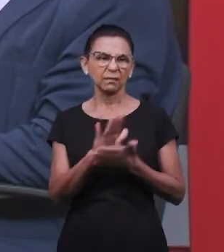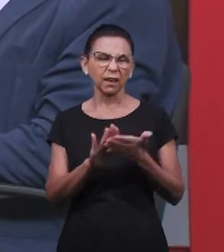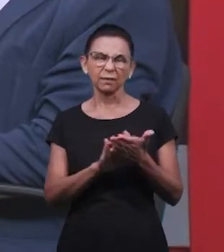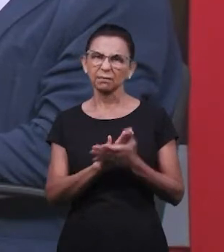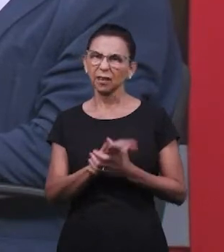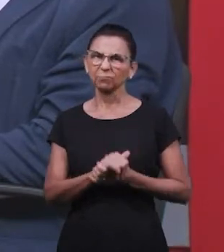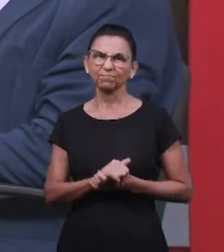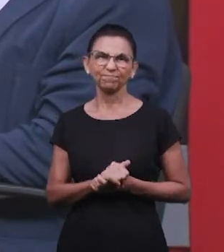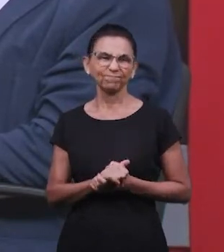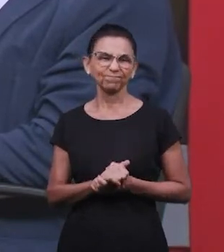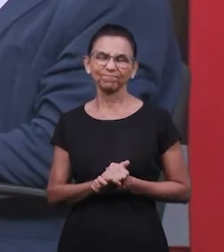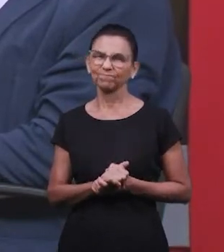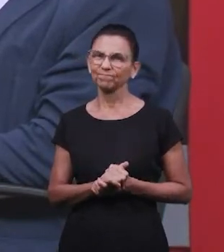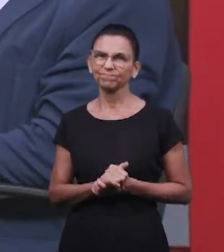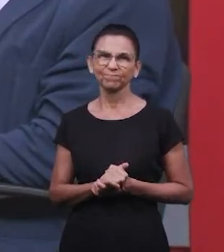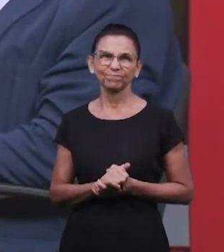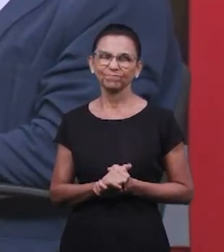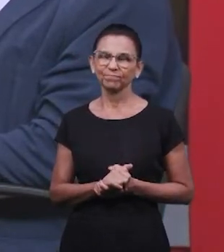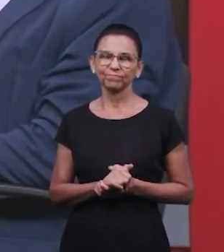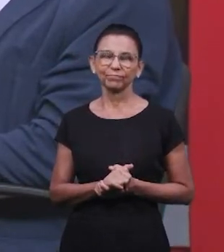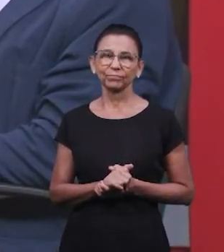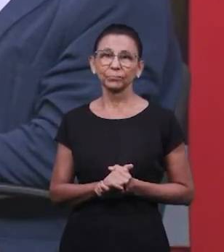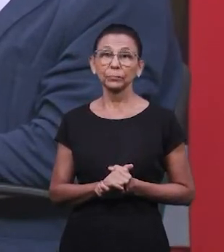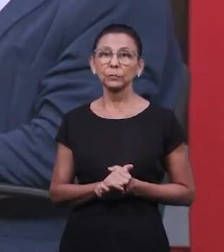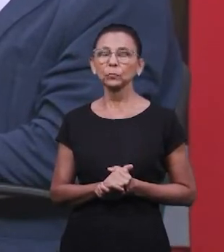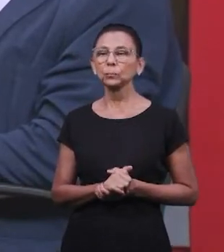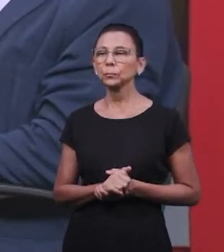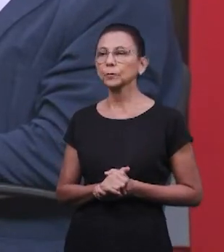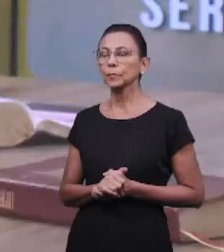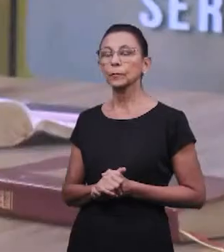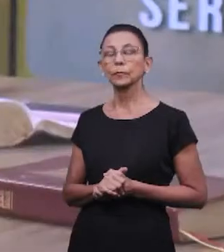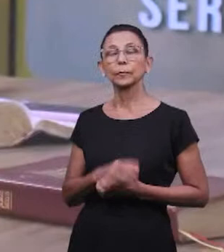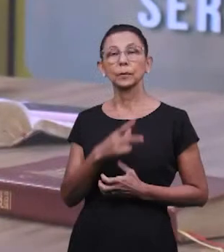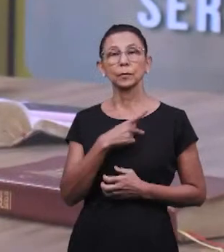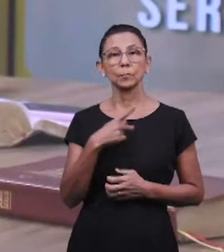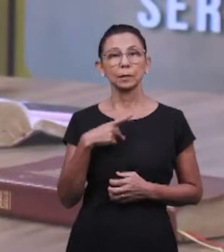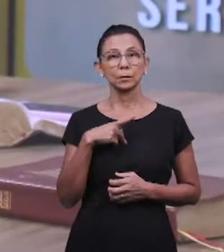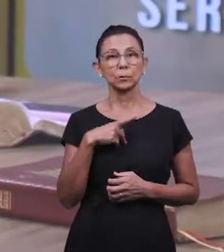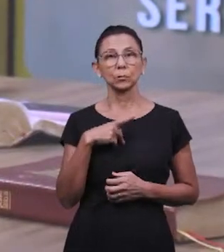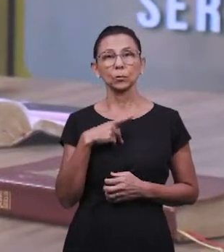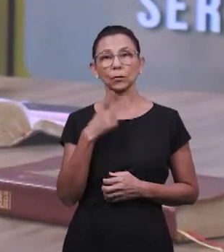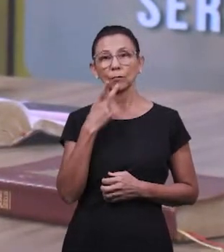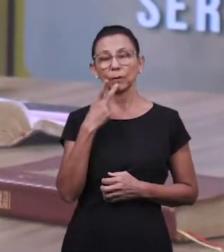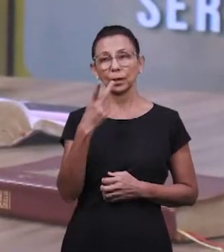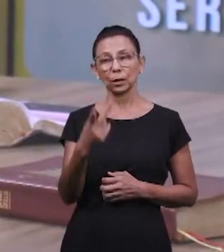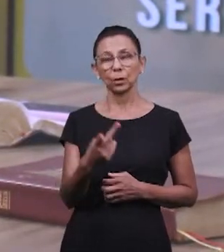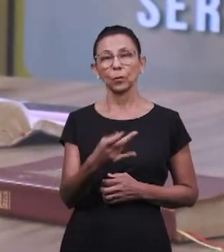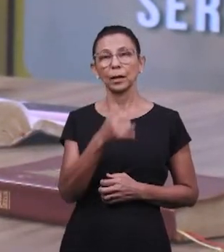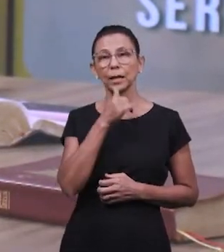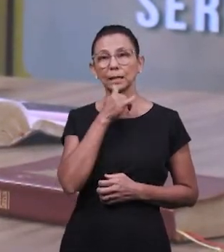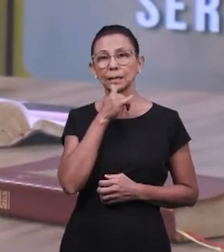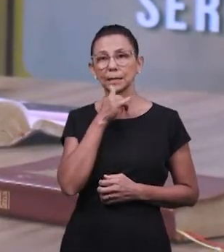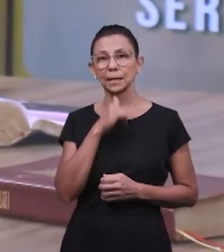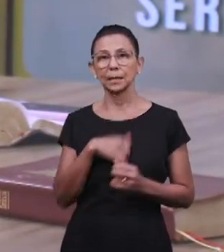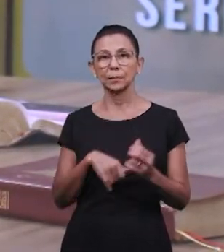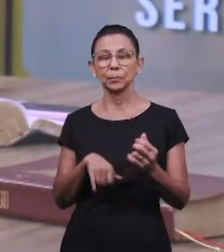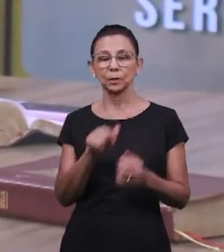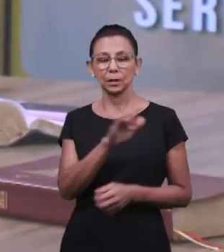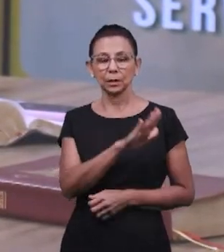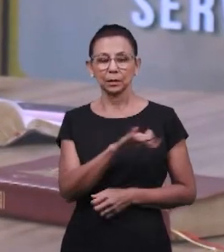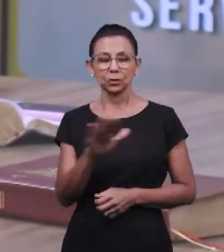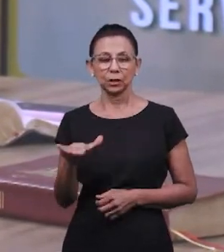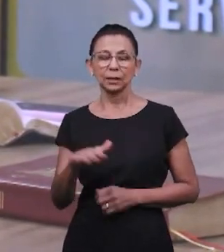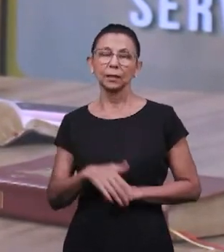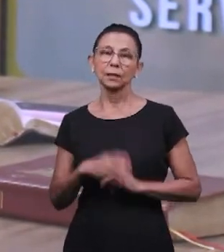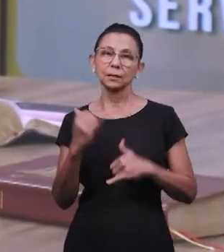tentava educar. Então, o pastor Luiz Eugênio traz um exemplo de duas crianças que elas dizem assim, não, eu estou brincando de pai e mãe, eles